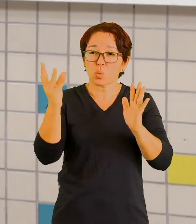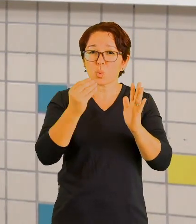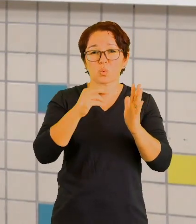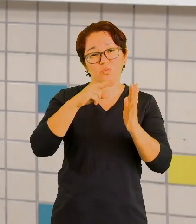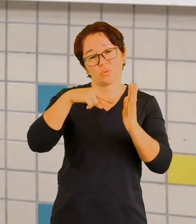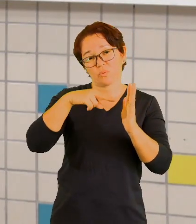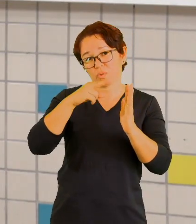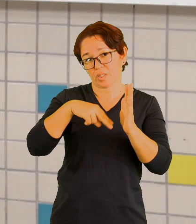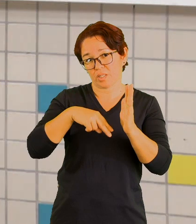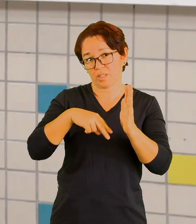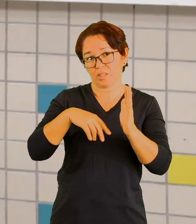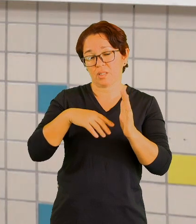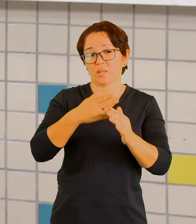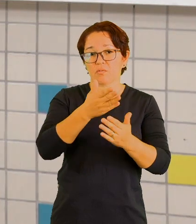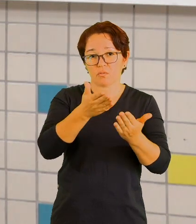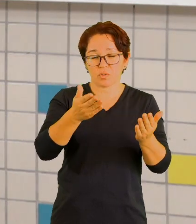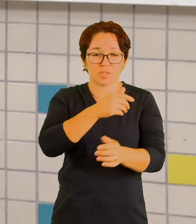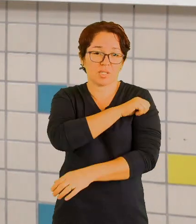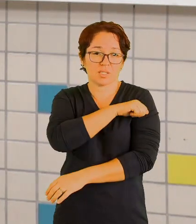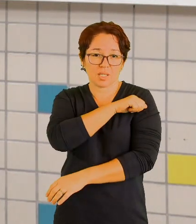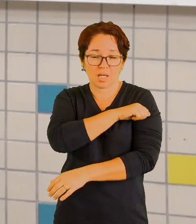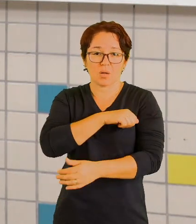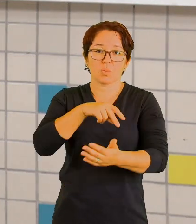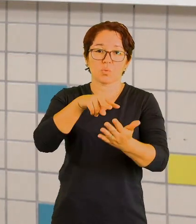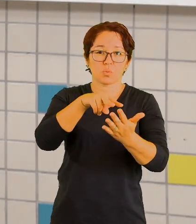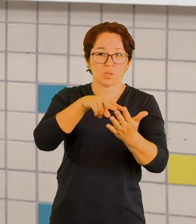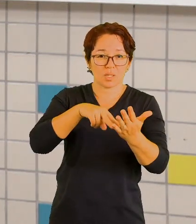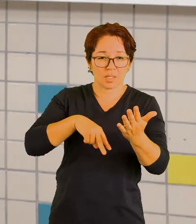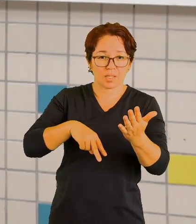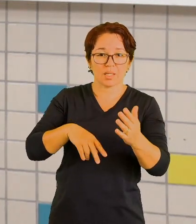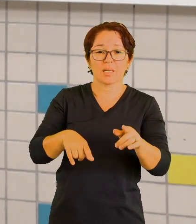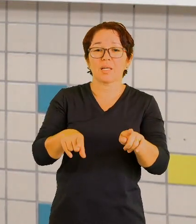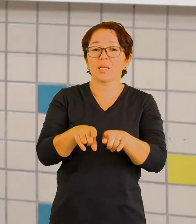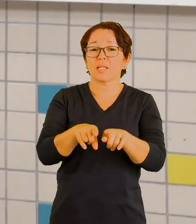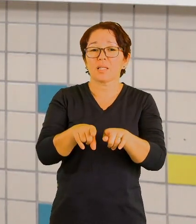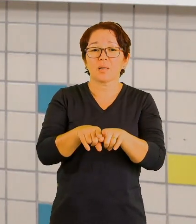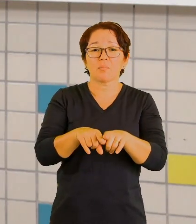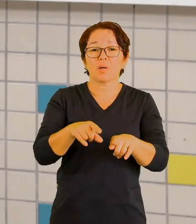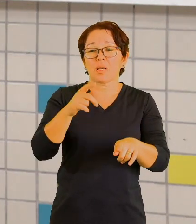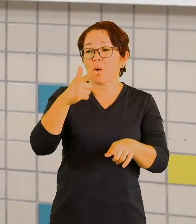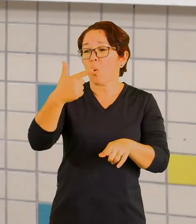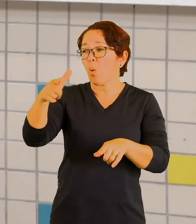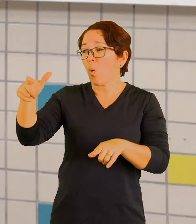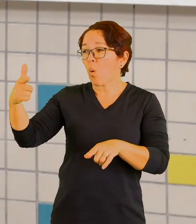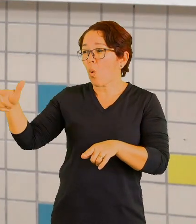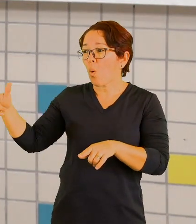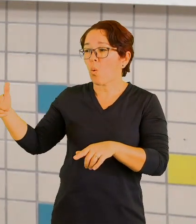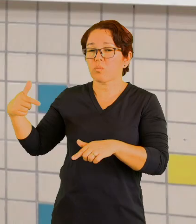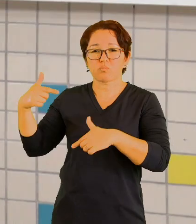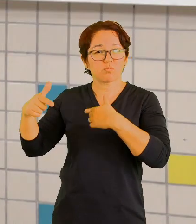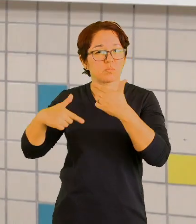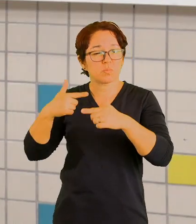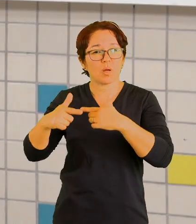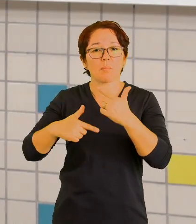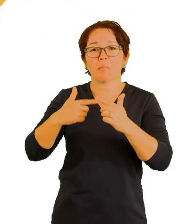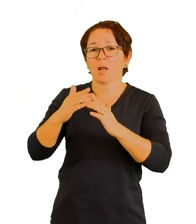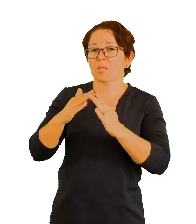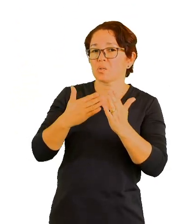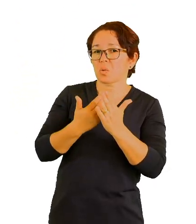tanto vocês enquanto estudantes, como todos aqueles envolvidos no processo de